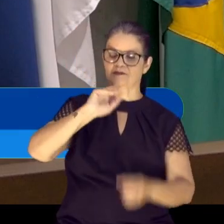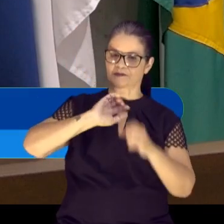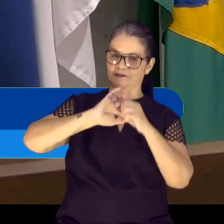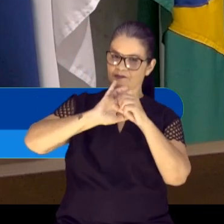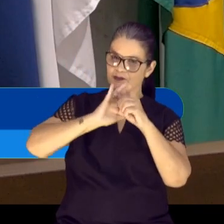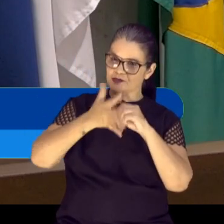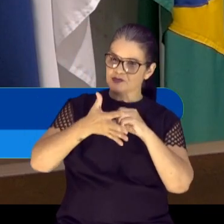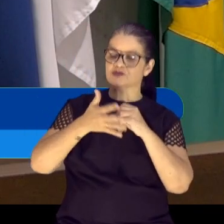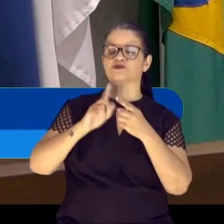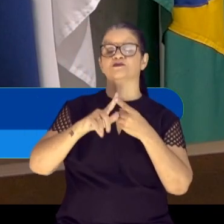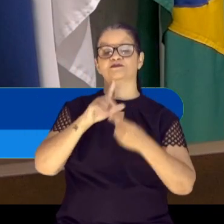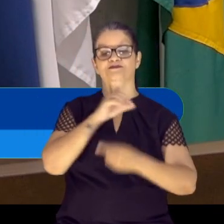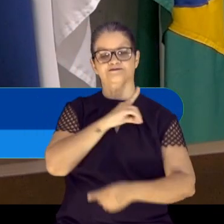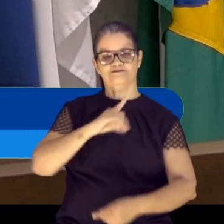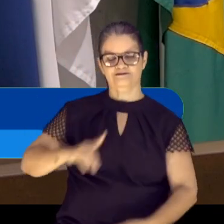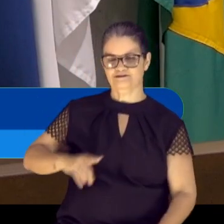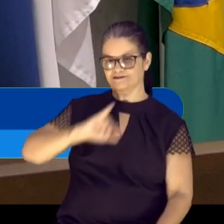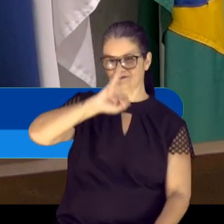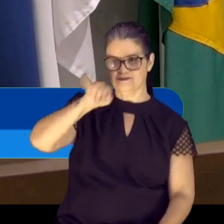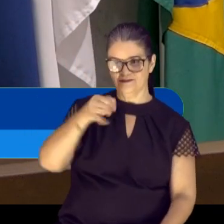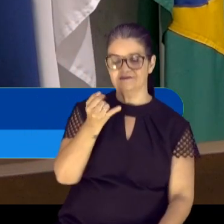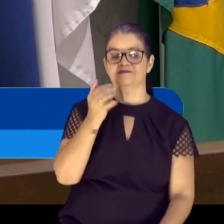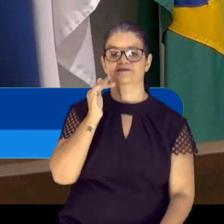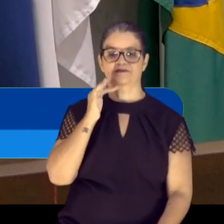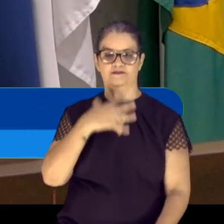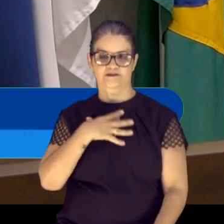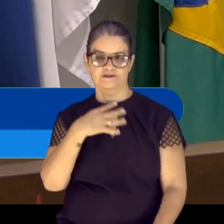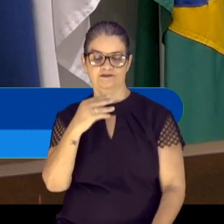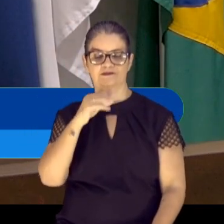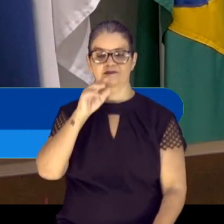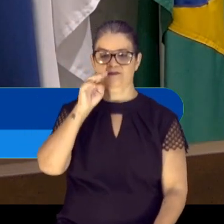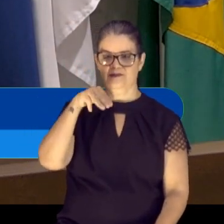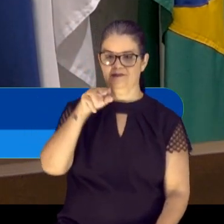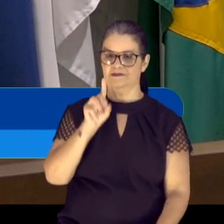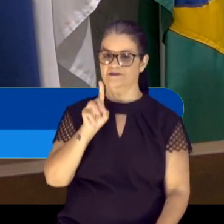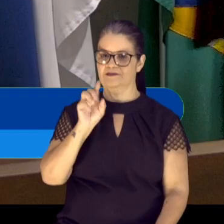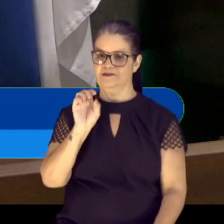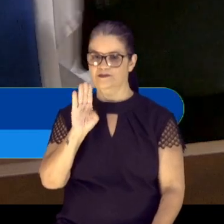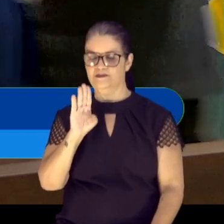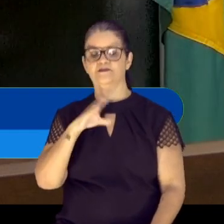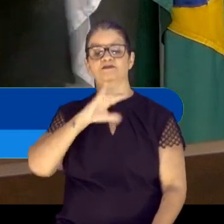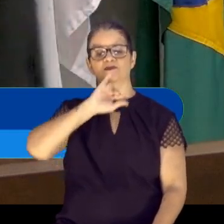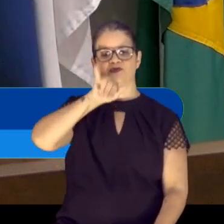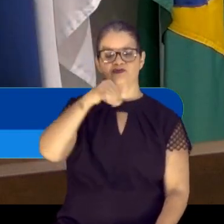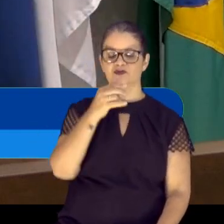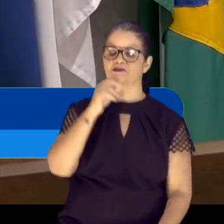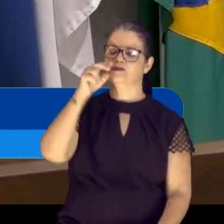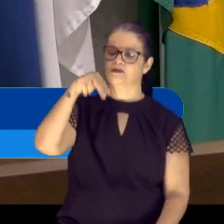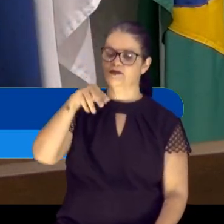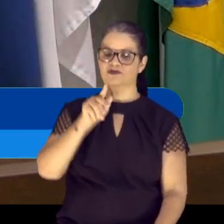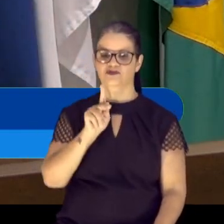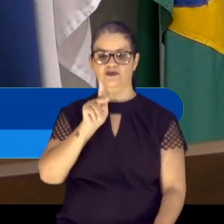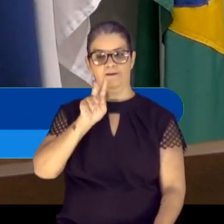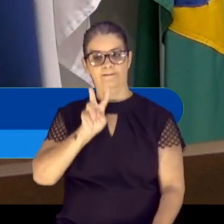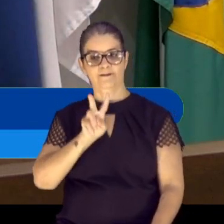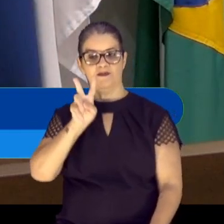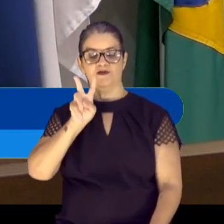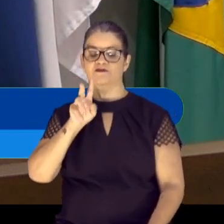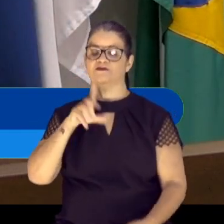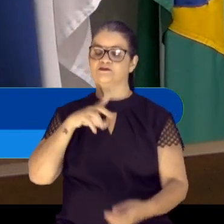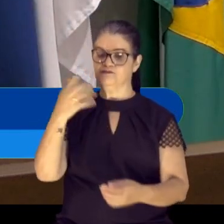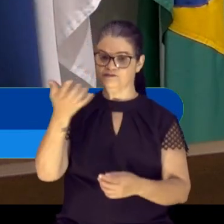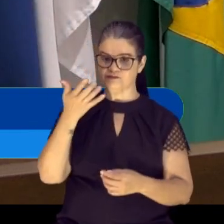o deputado Jarbas Filho, do MDB, o deputado João de Nadege, do PV, Federação.